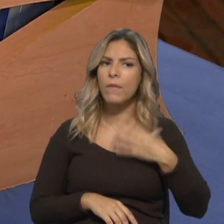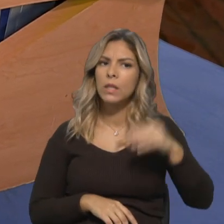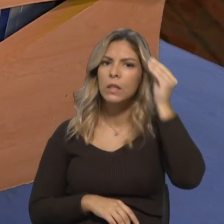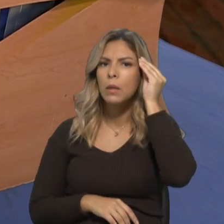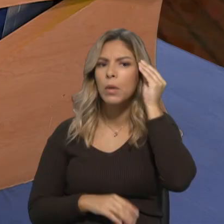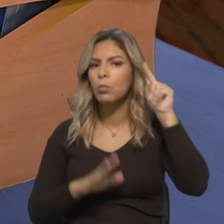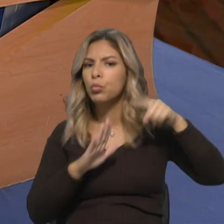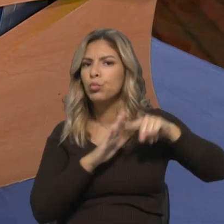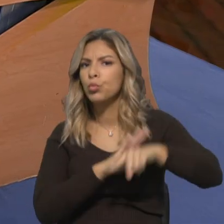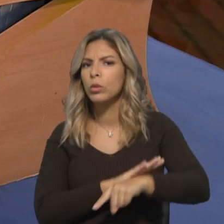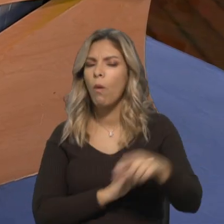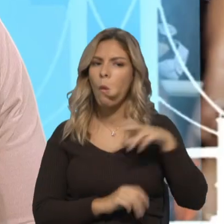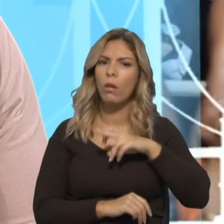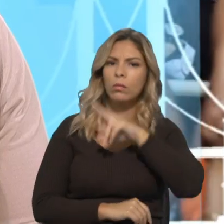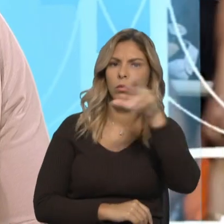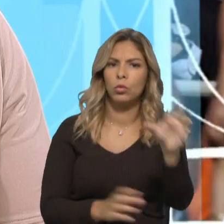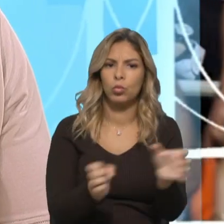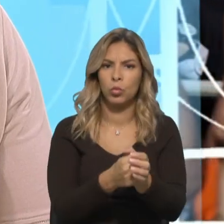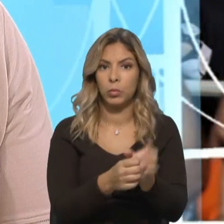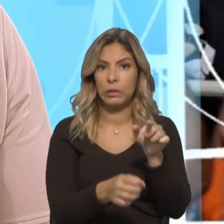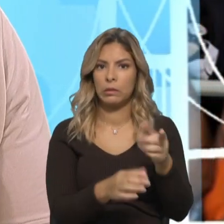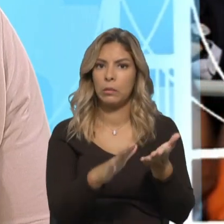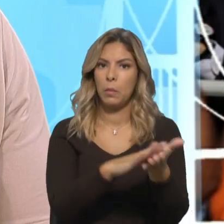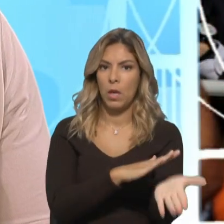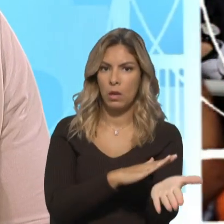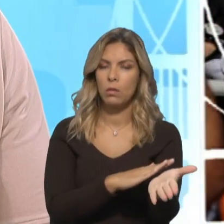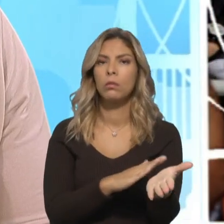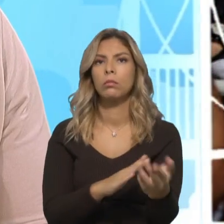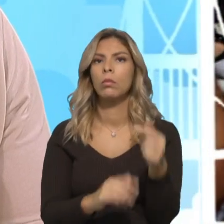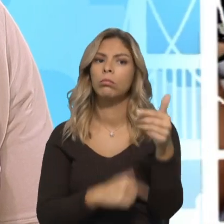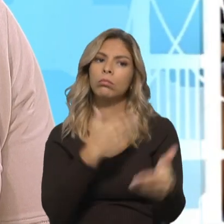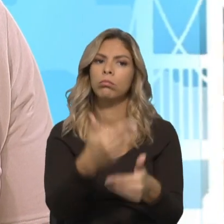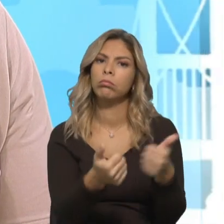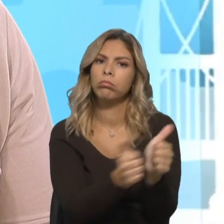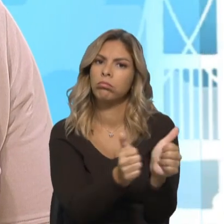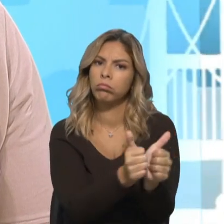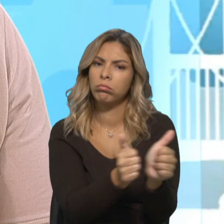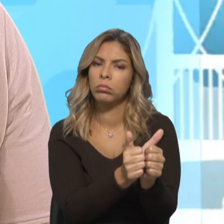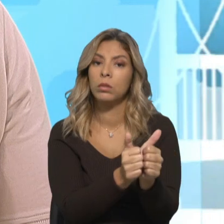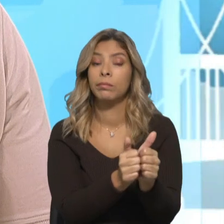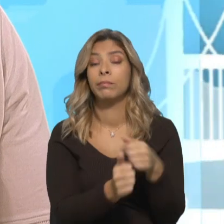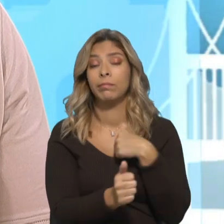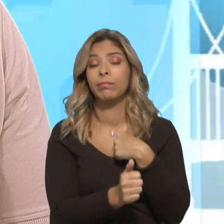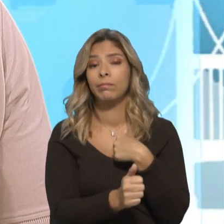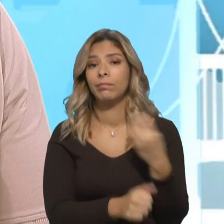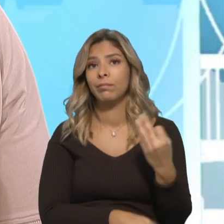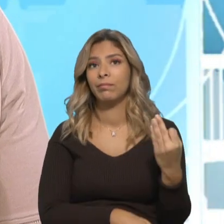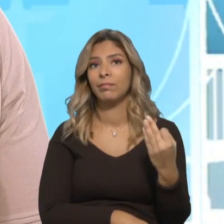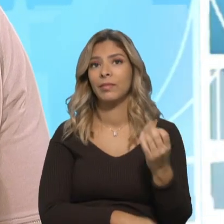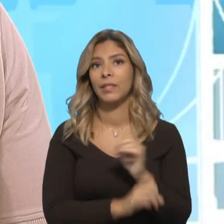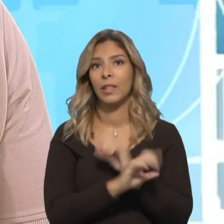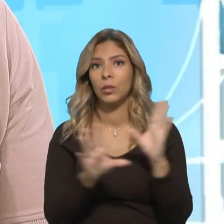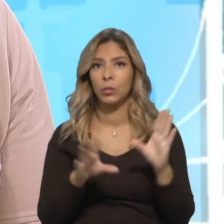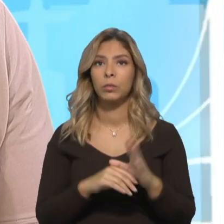grupos jovens missionários da Consolata, na altura, para depois acompanhar-me. E depois lá está, não deixo